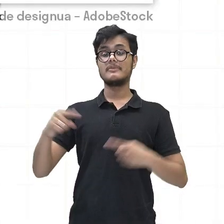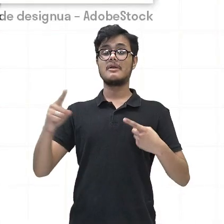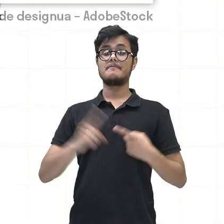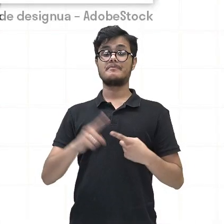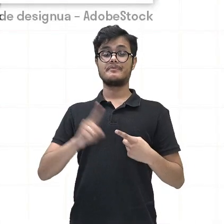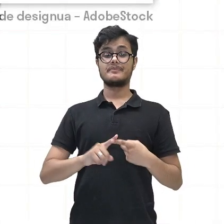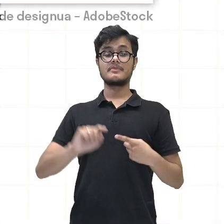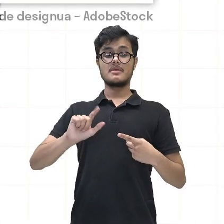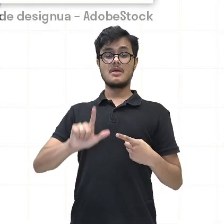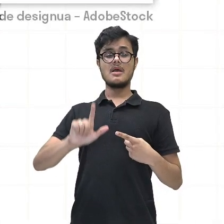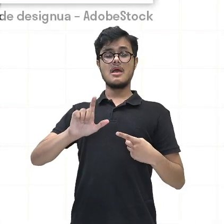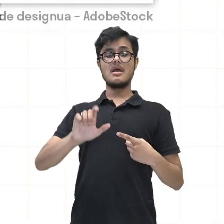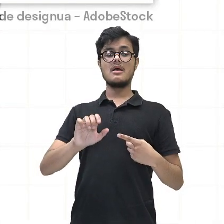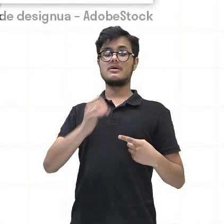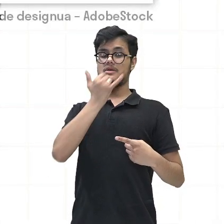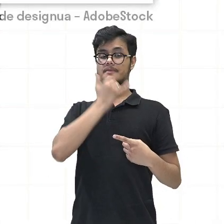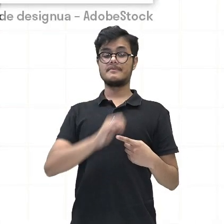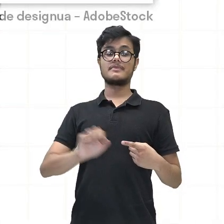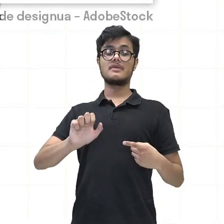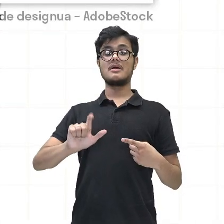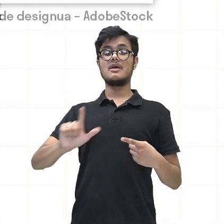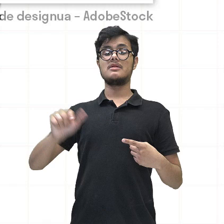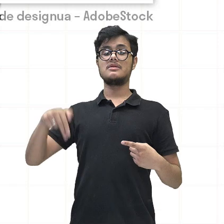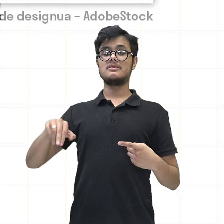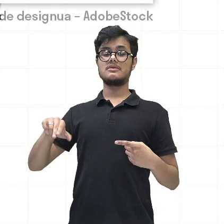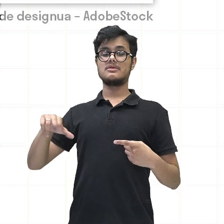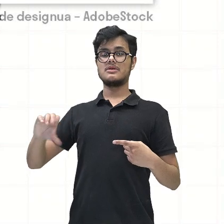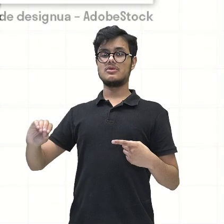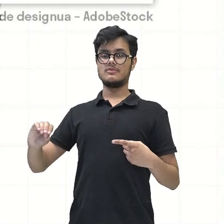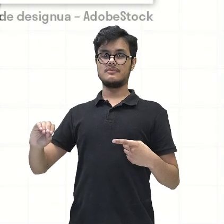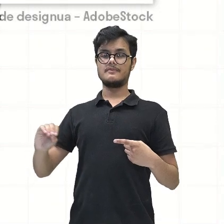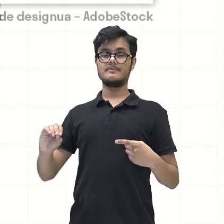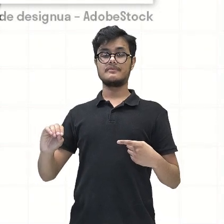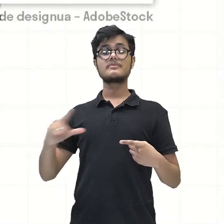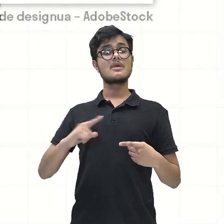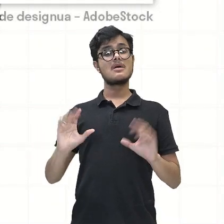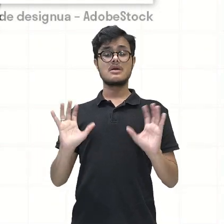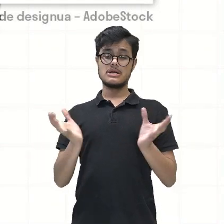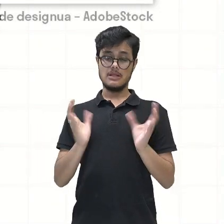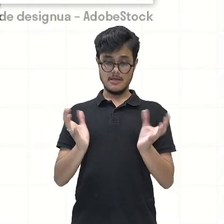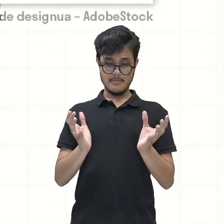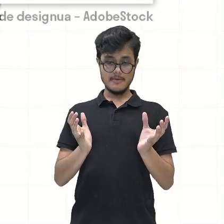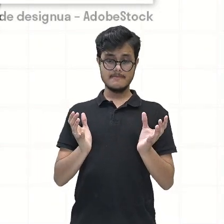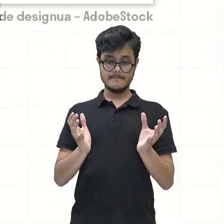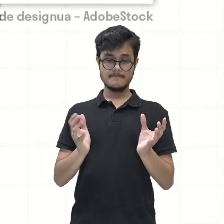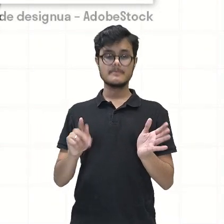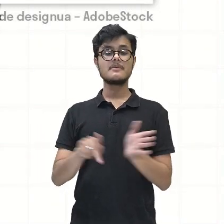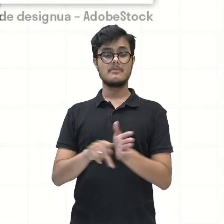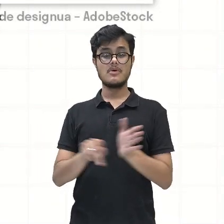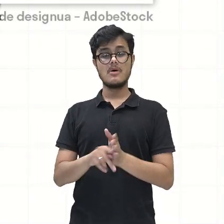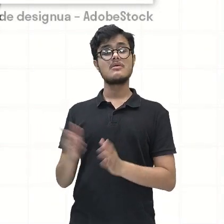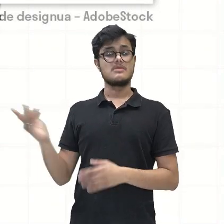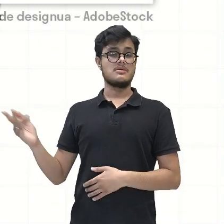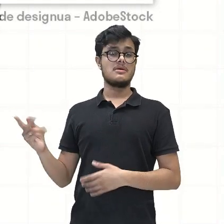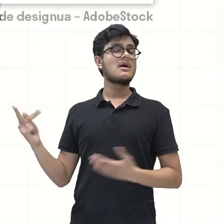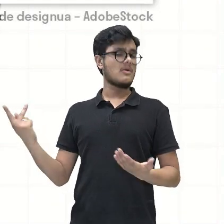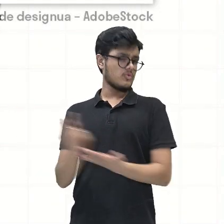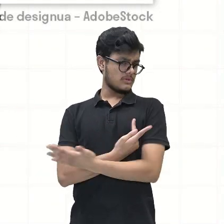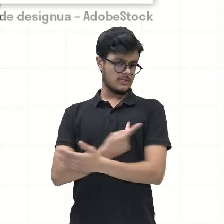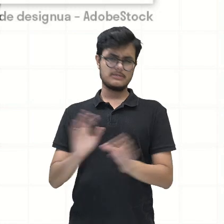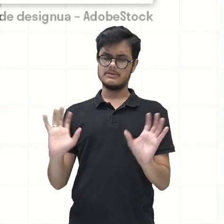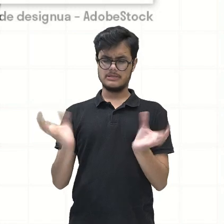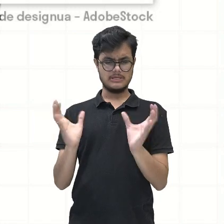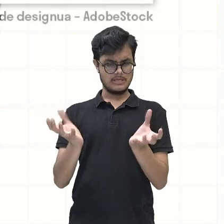O fenômeno do El Niño, ele é um fenômeno climático tá? Vou grifar aqui, fenômeno